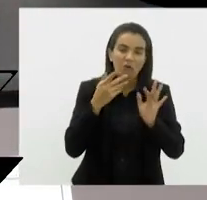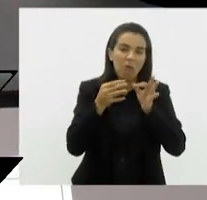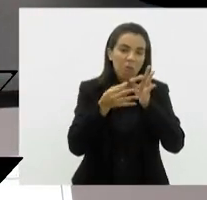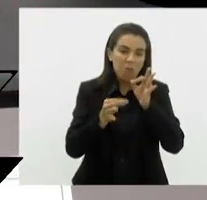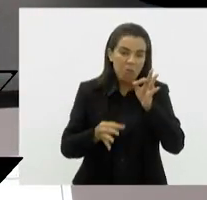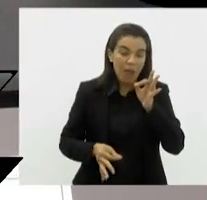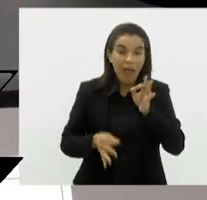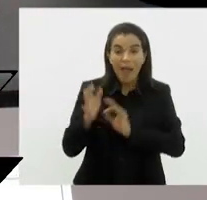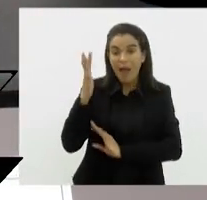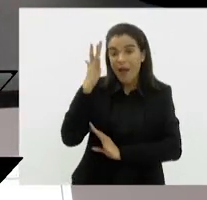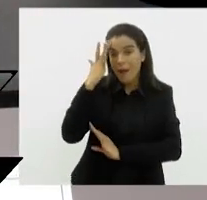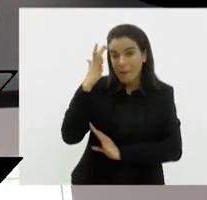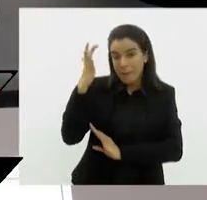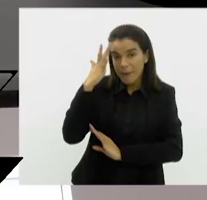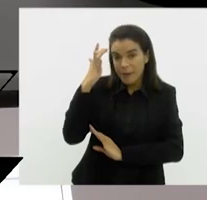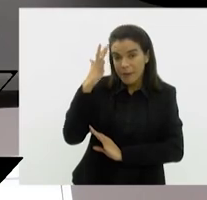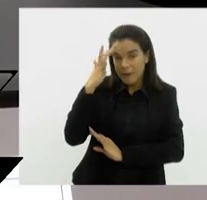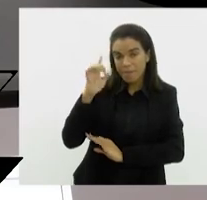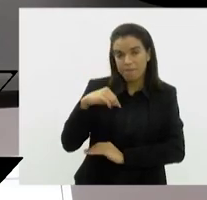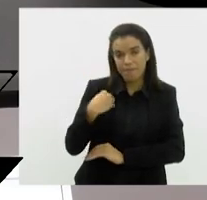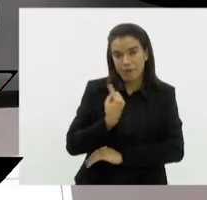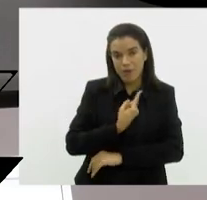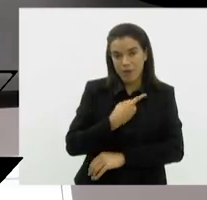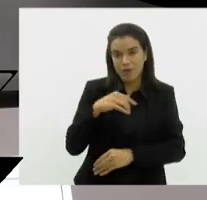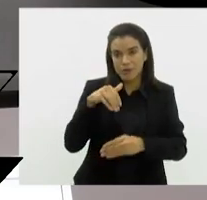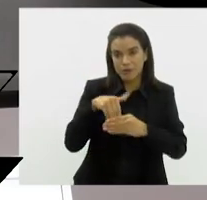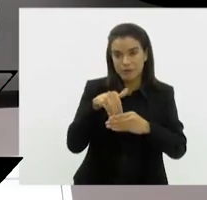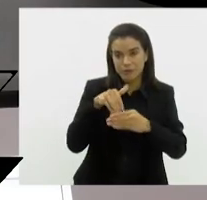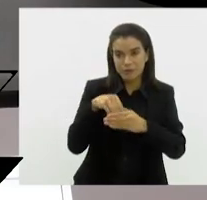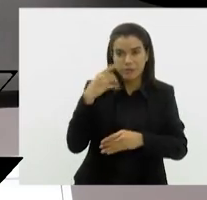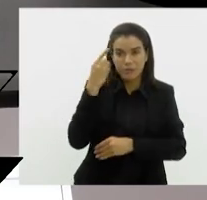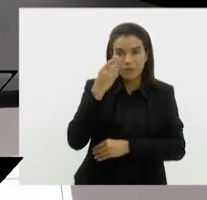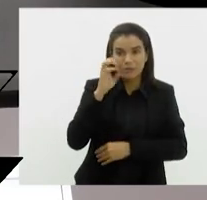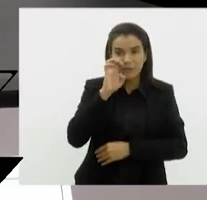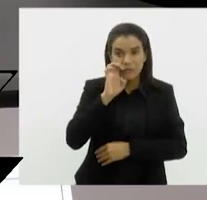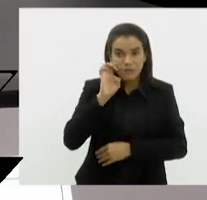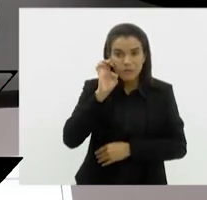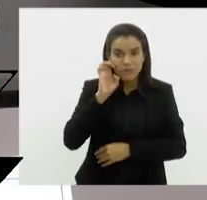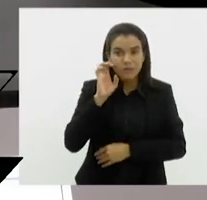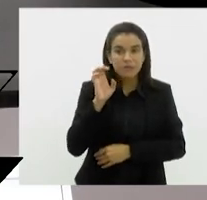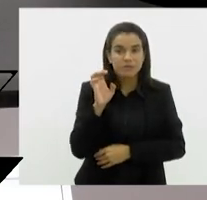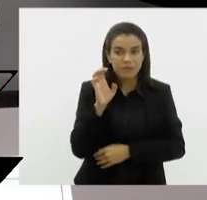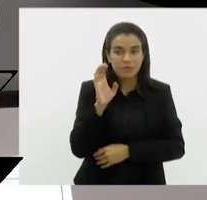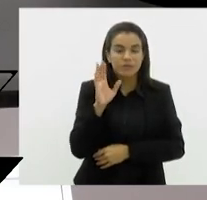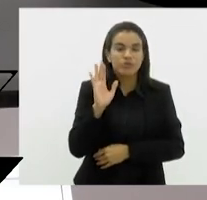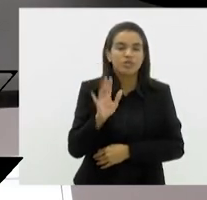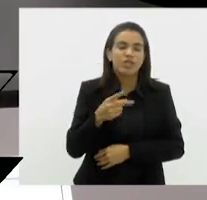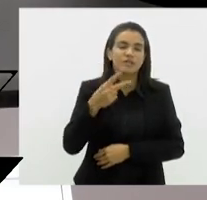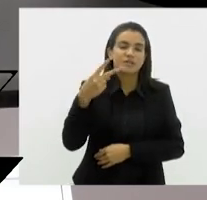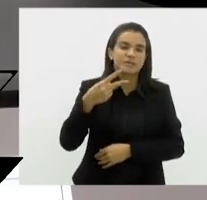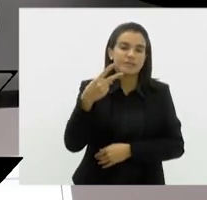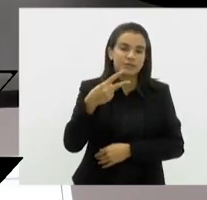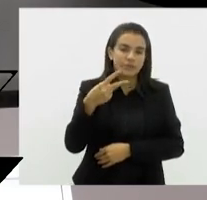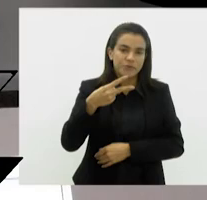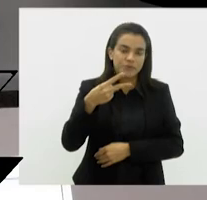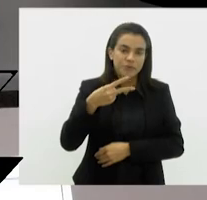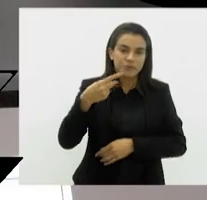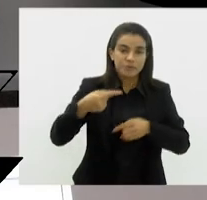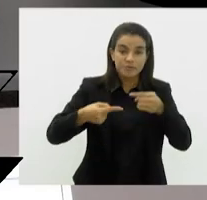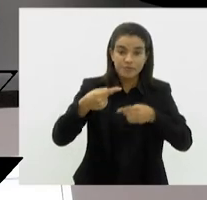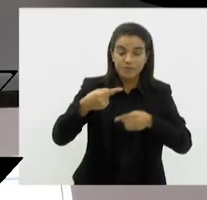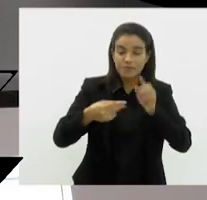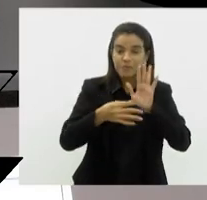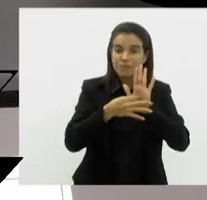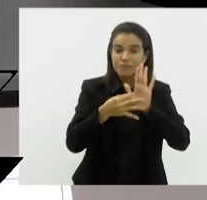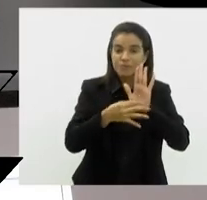que amanhã nós votamos, deputada Érica, já em segunda discussão, o